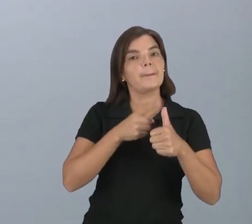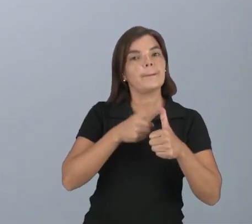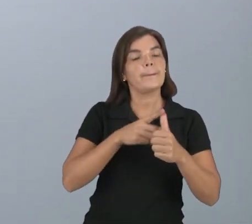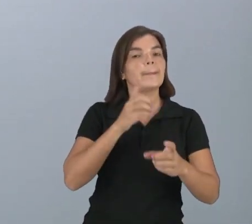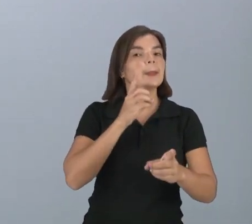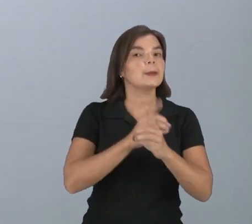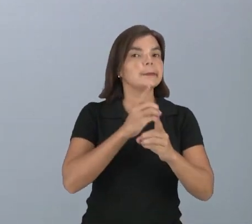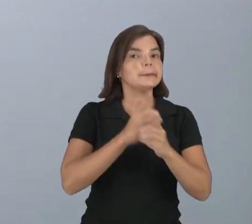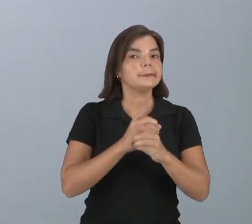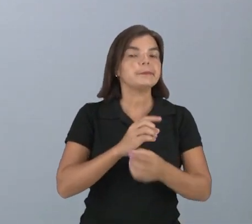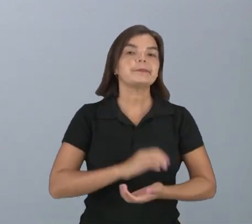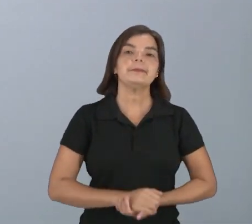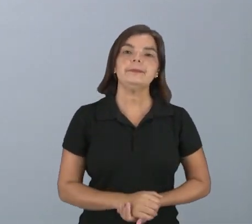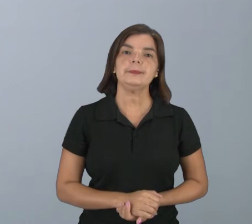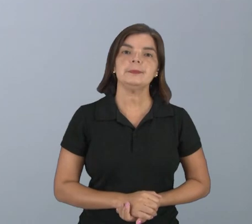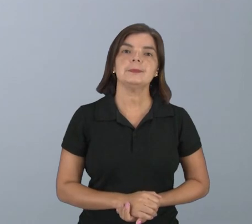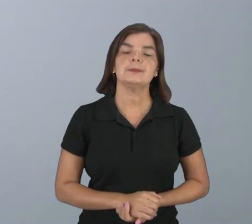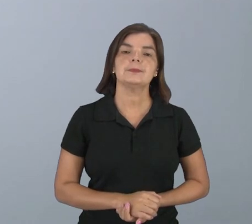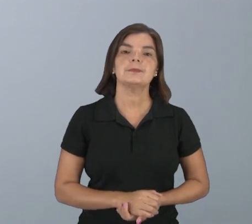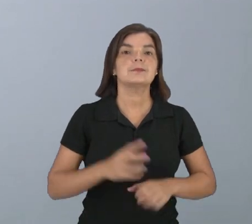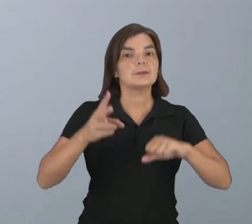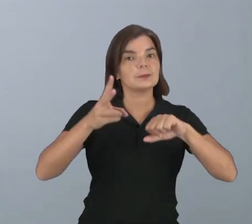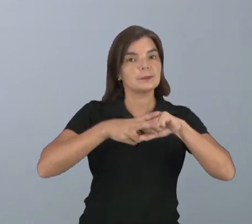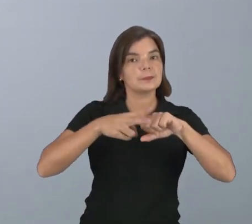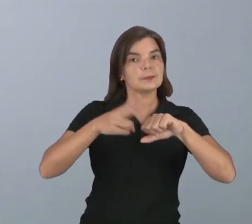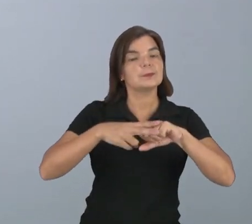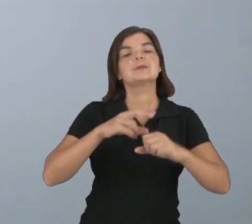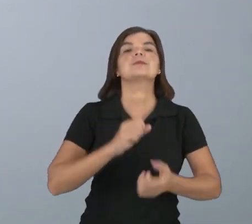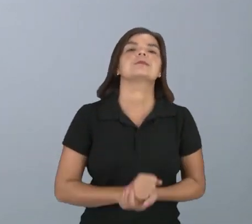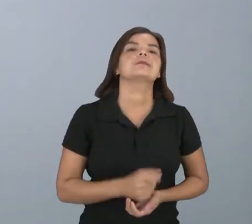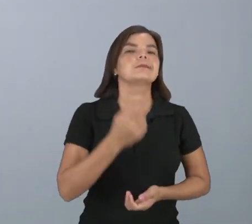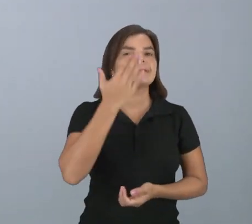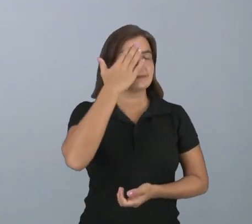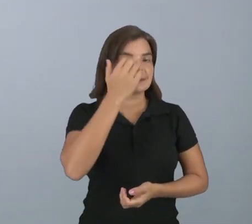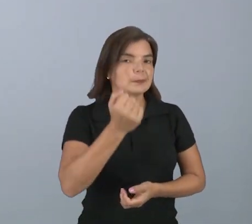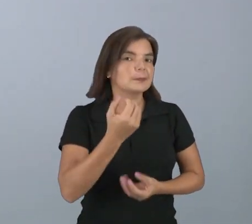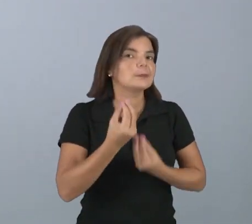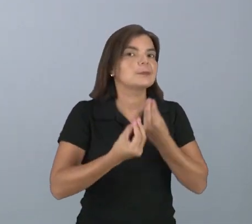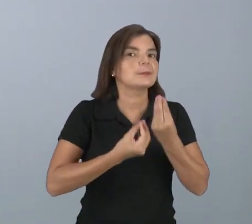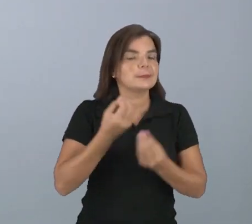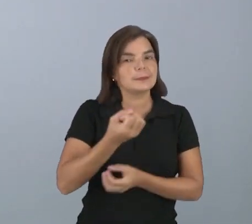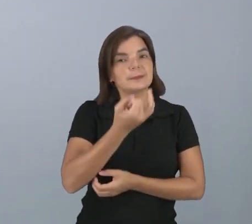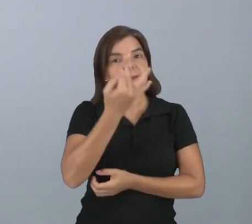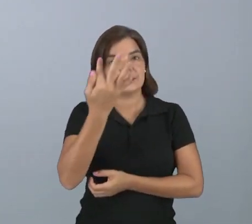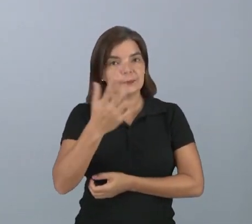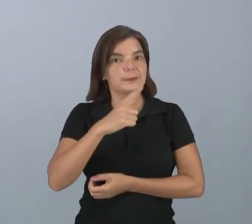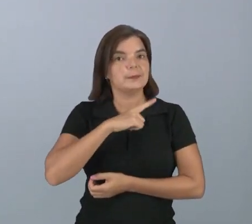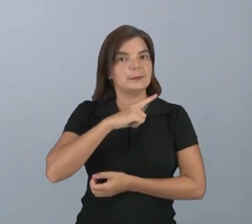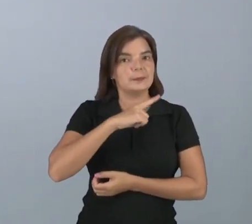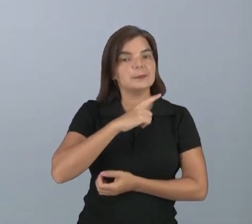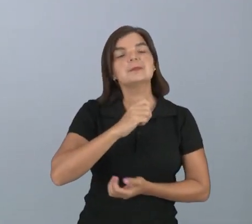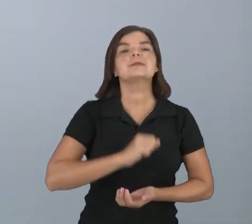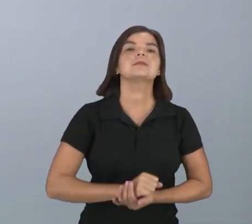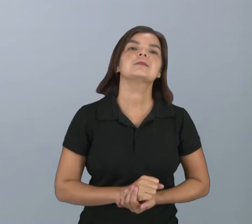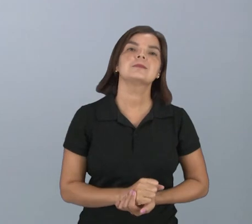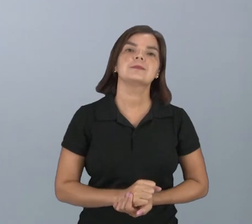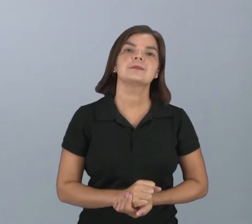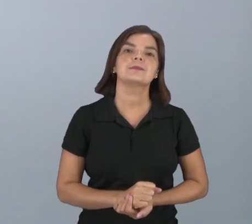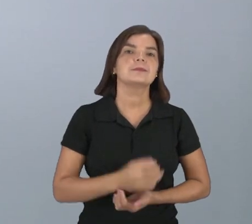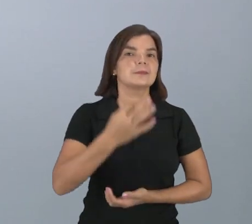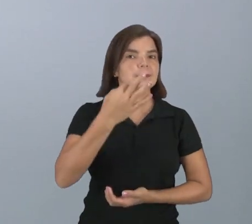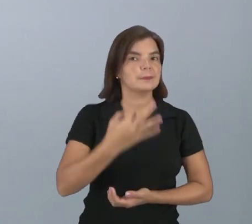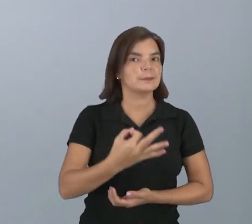descobrir os verbos, para saber quantas orações tem,